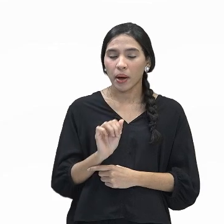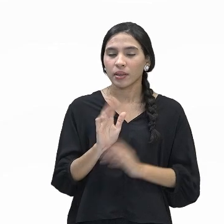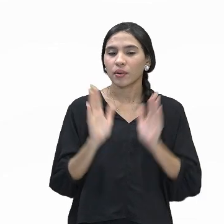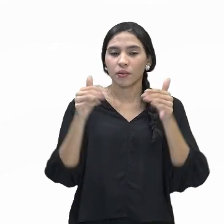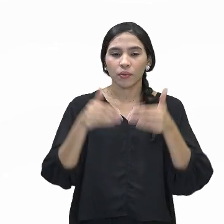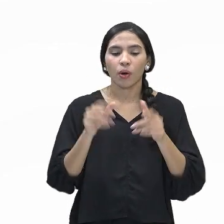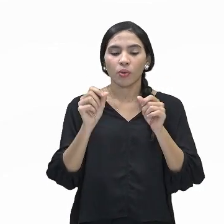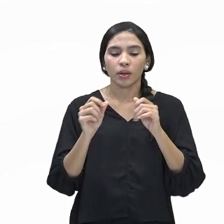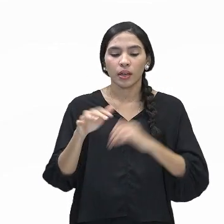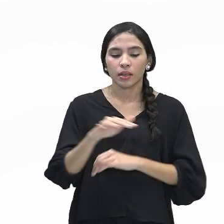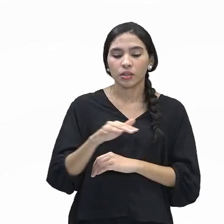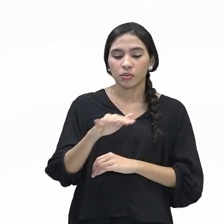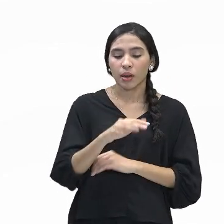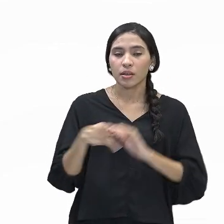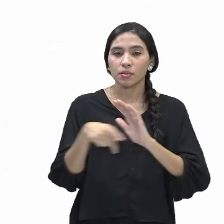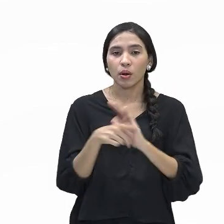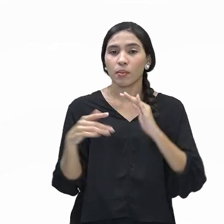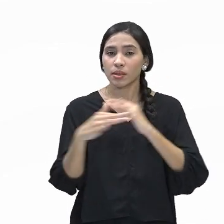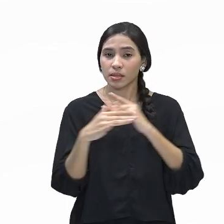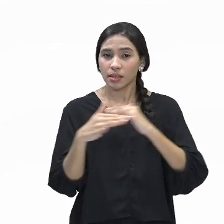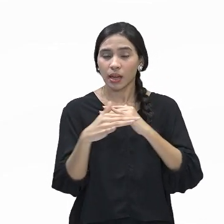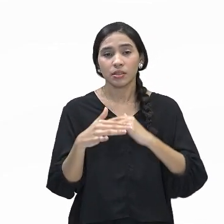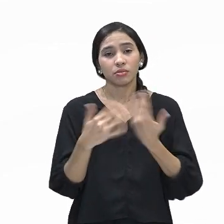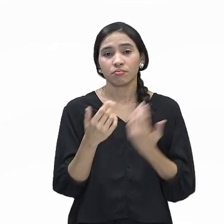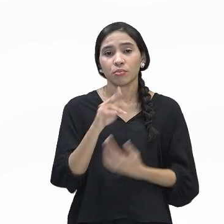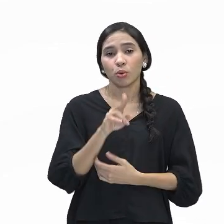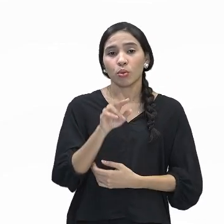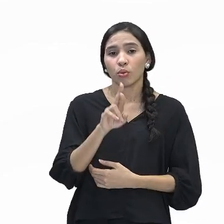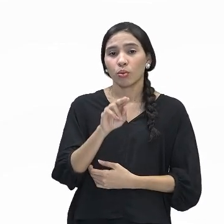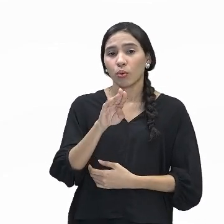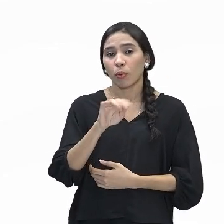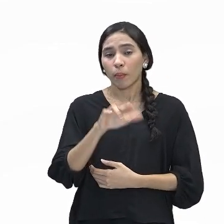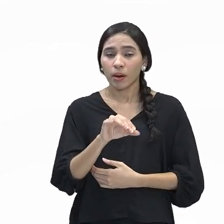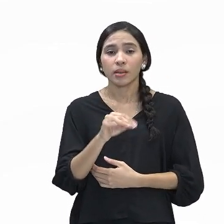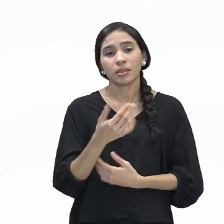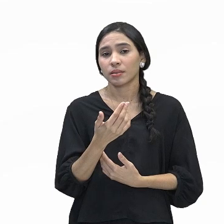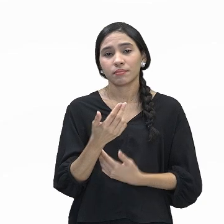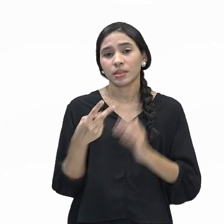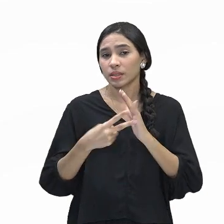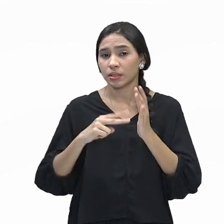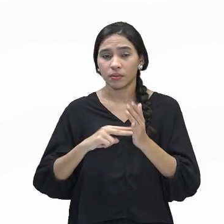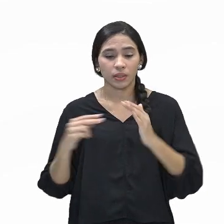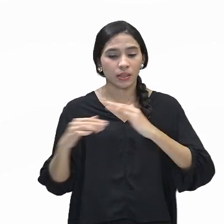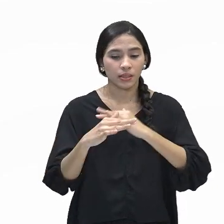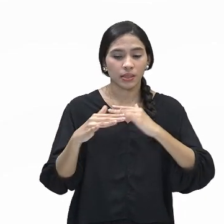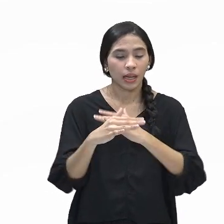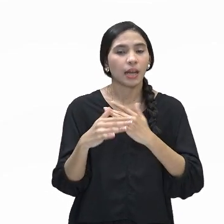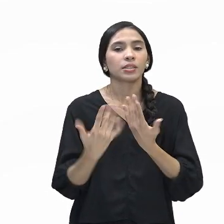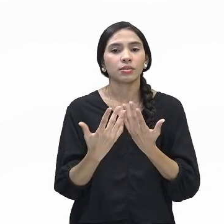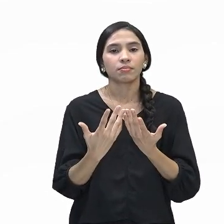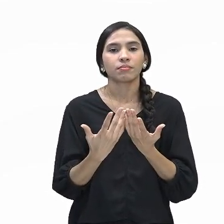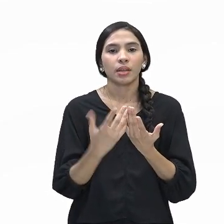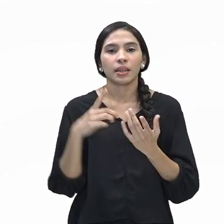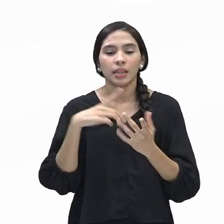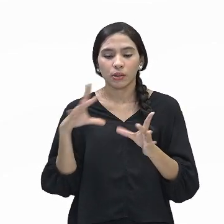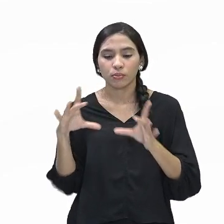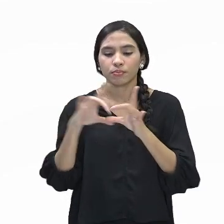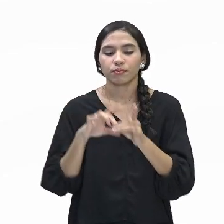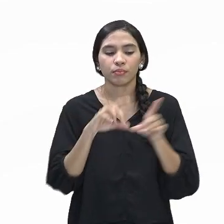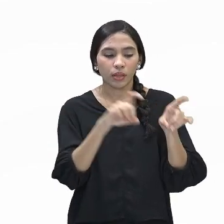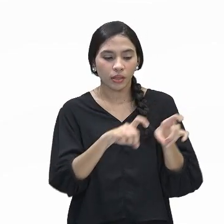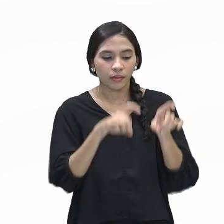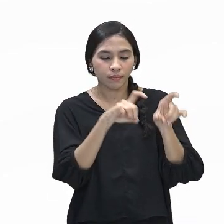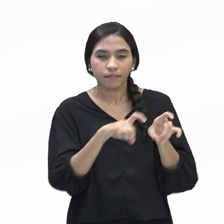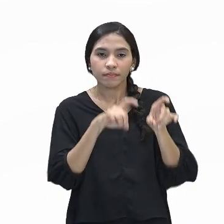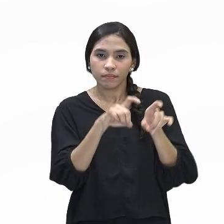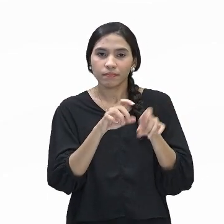ambientação nos espaços da cidade. O nome já diz, urbana tem que ser na cidade, em detrimento do campo e do espaço agrário.